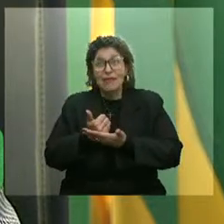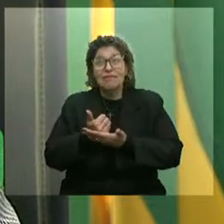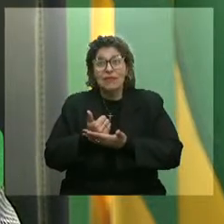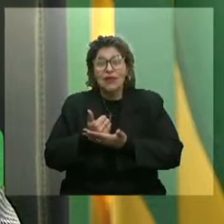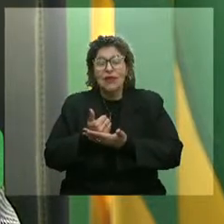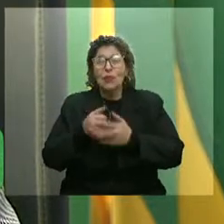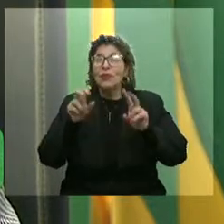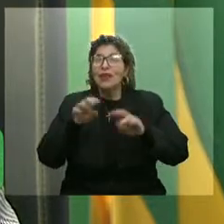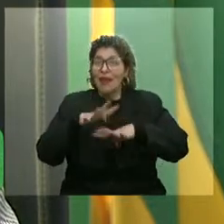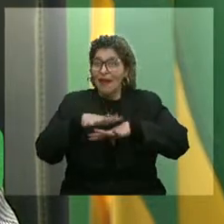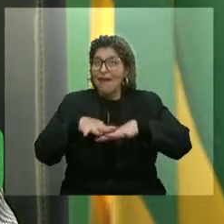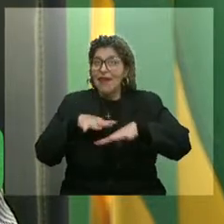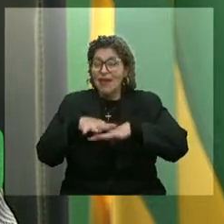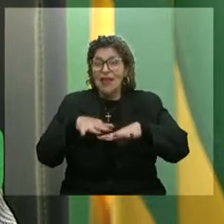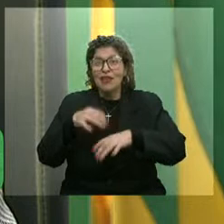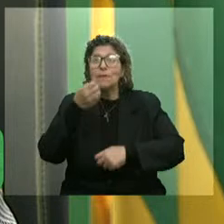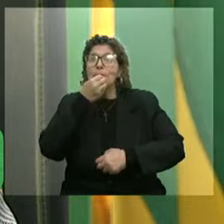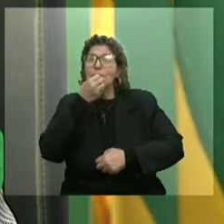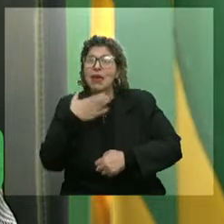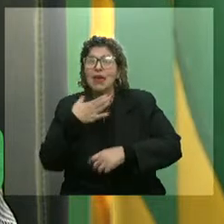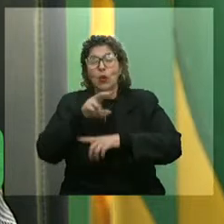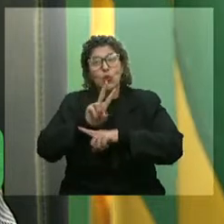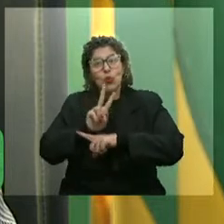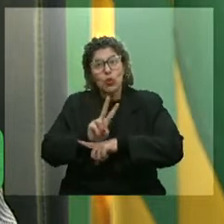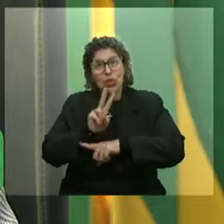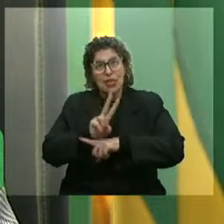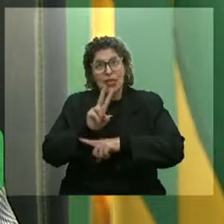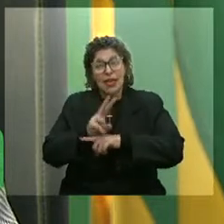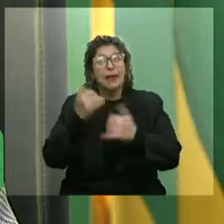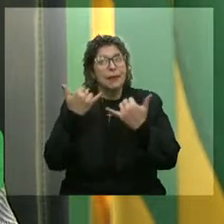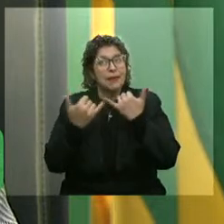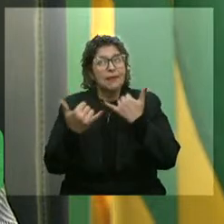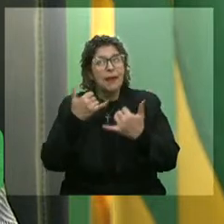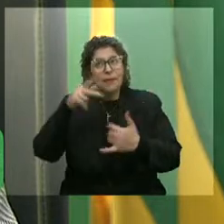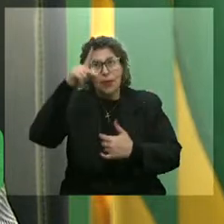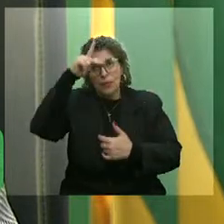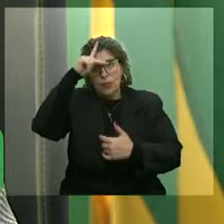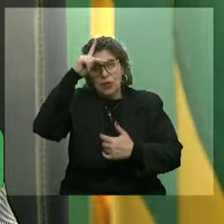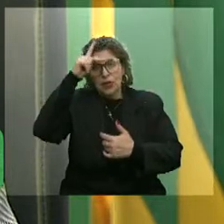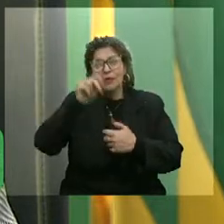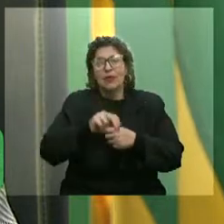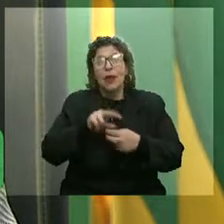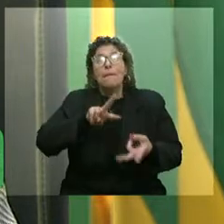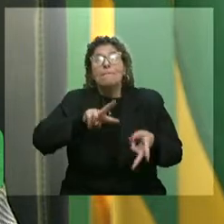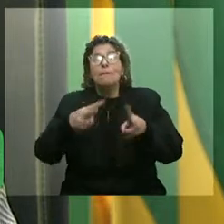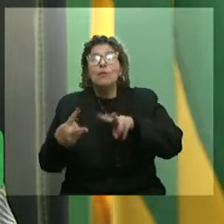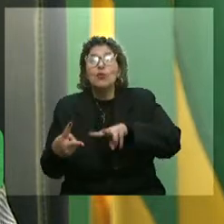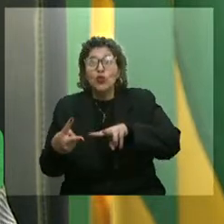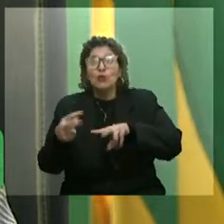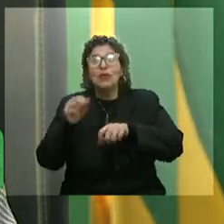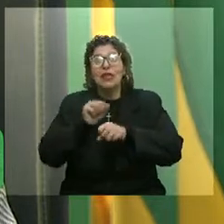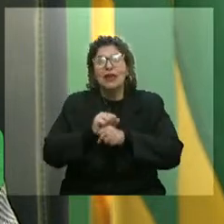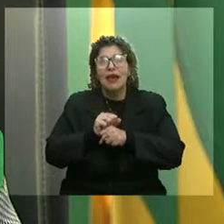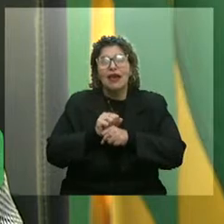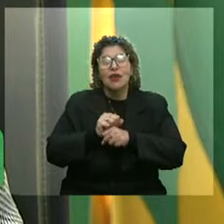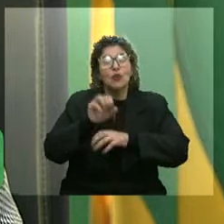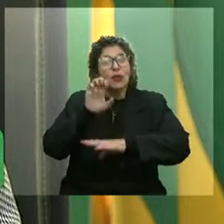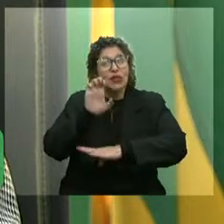Rede Bem Cuidar, a exemplo que fizemos em Pelotas, será multiplicado também pelo Estado do Rio Grande do